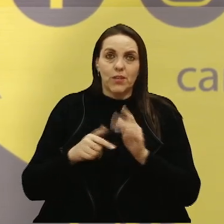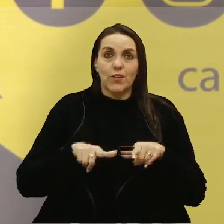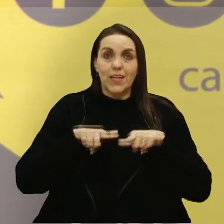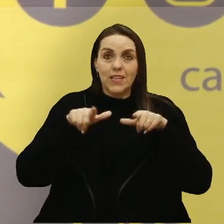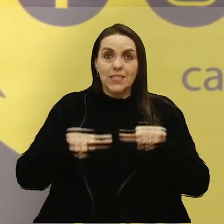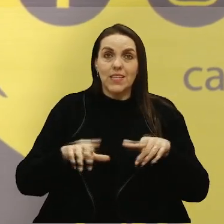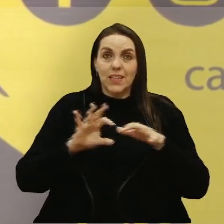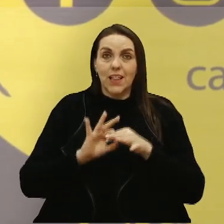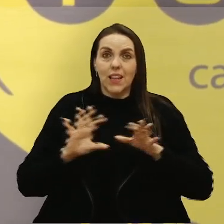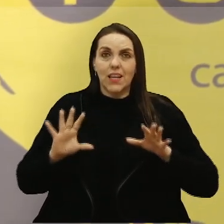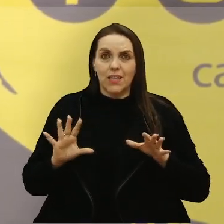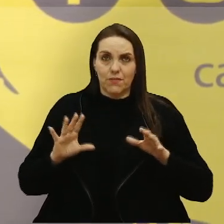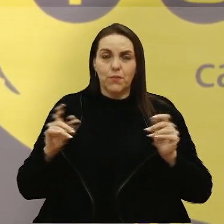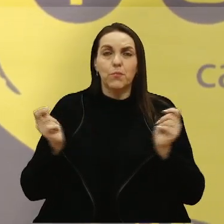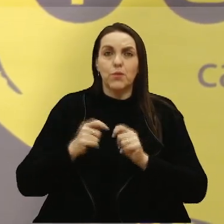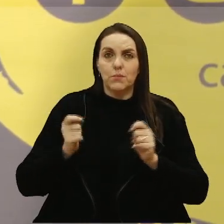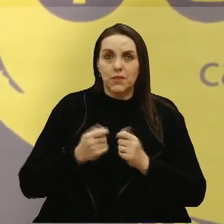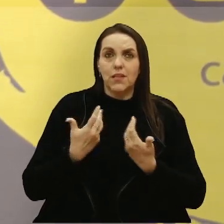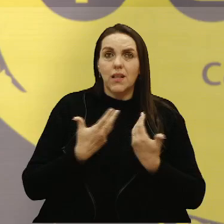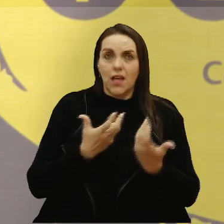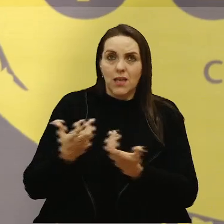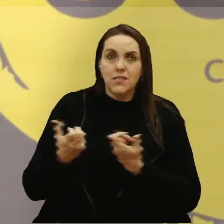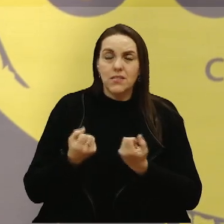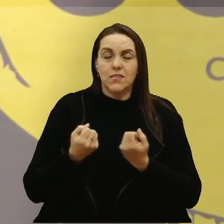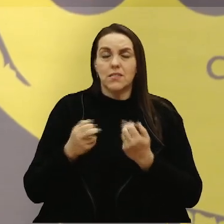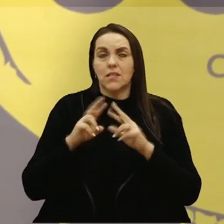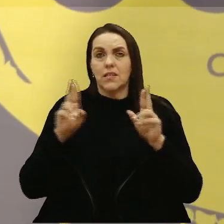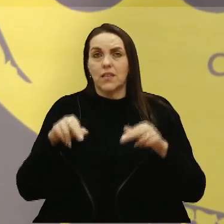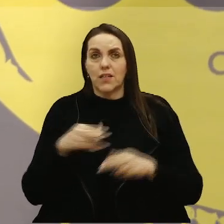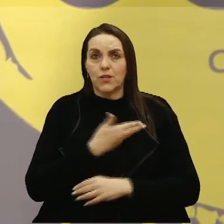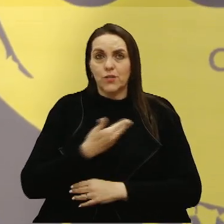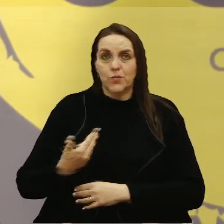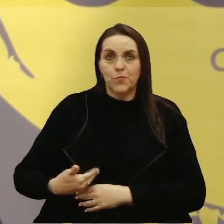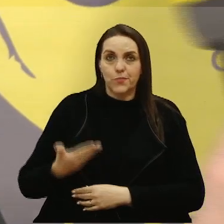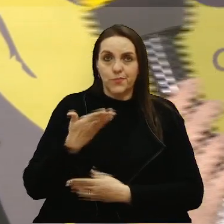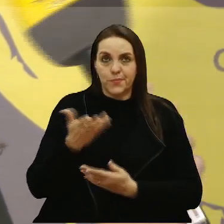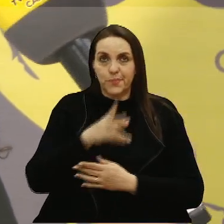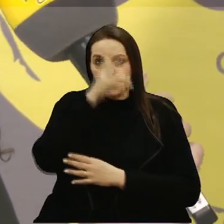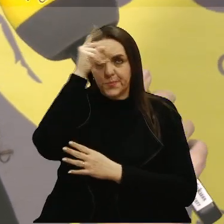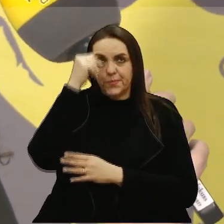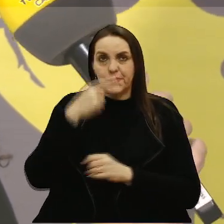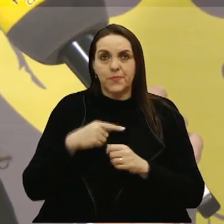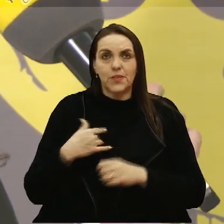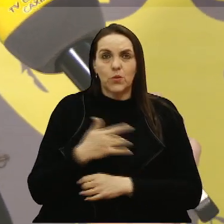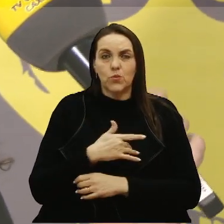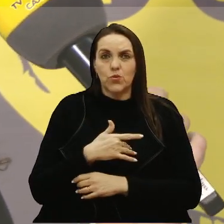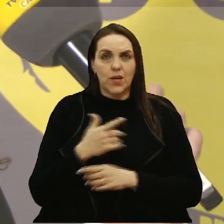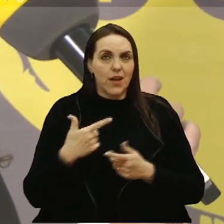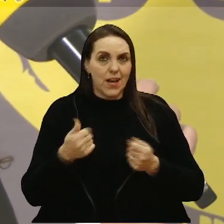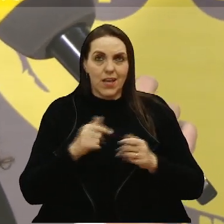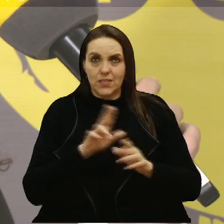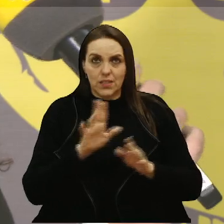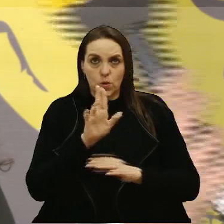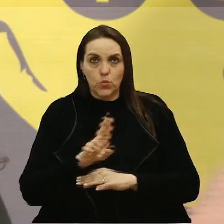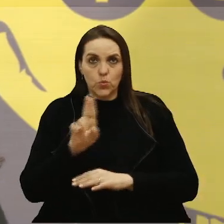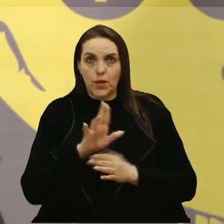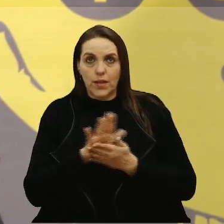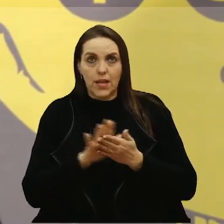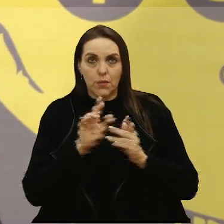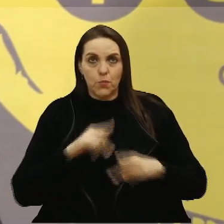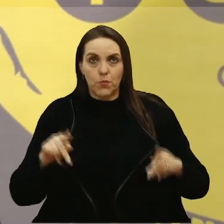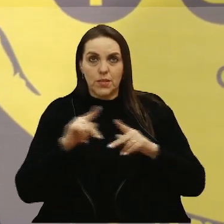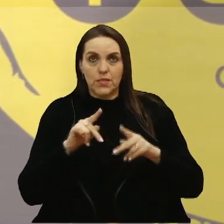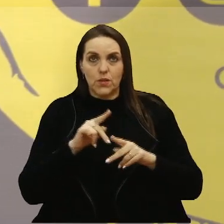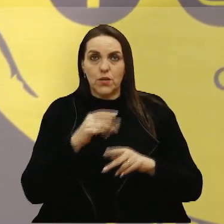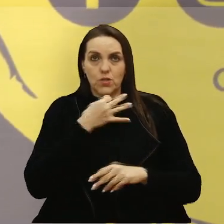livre, né, que possa ser aceito pela rede pública municipal, né, de saúde. Isso sem custo para os usuários, para a população caxiense.